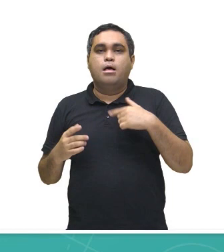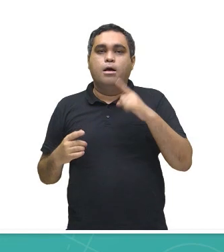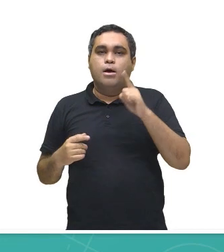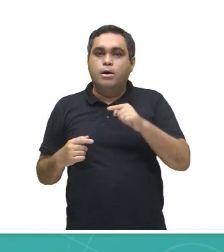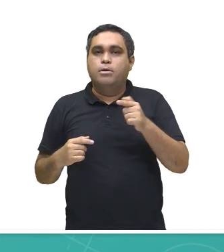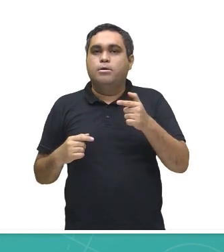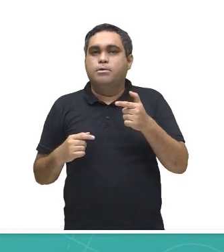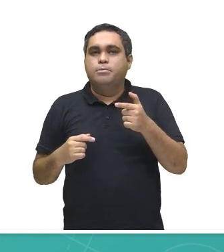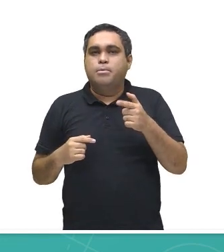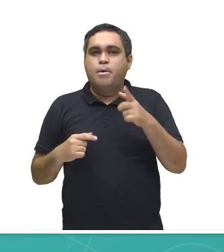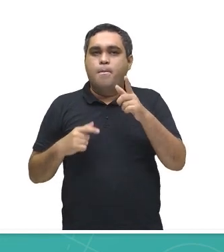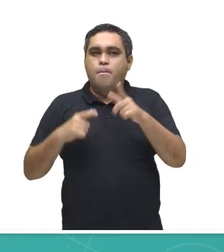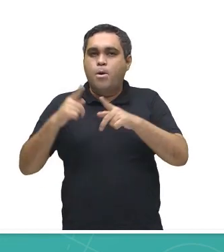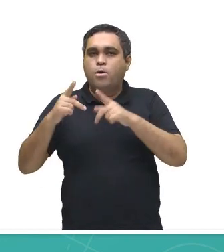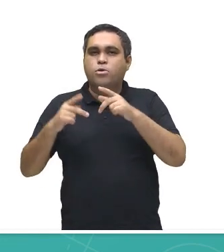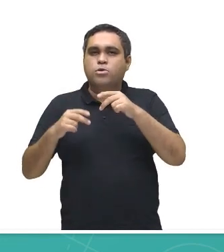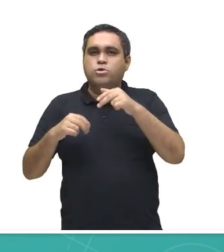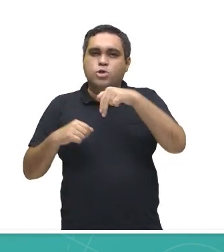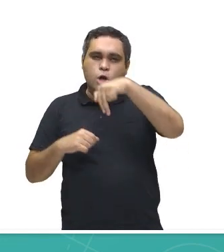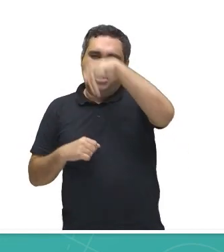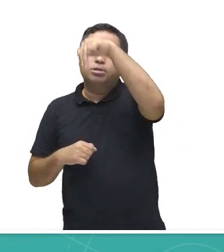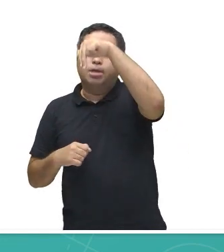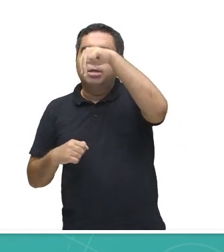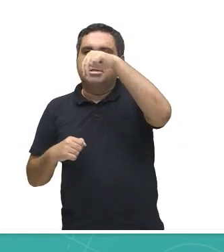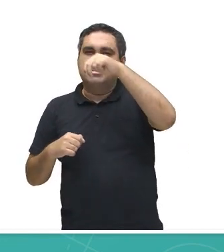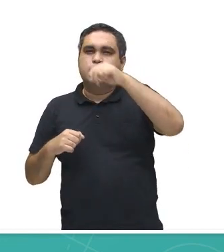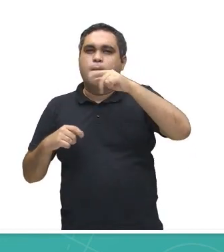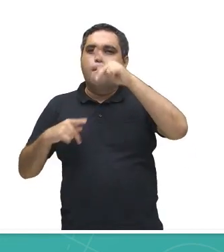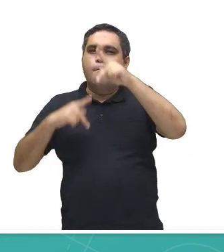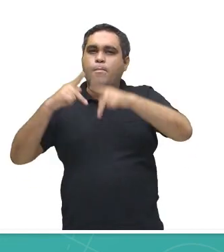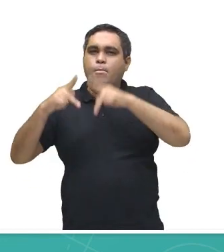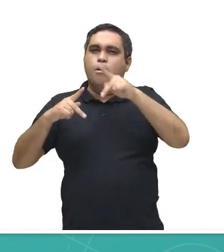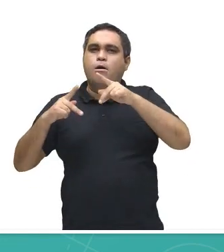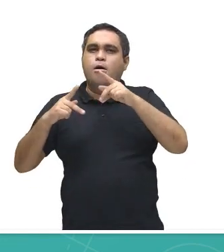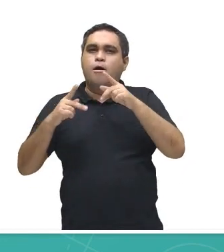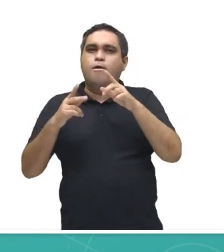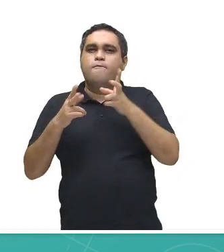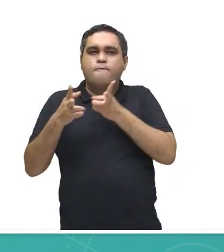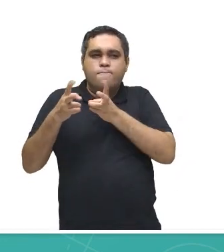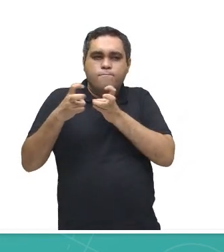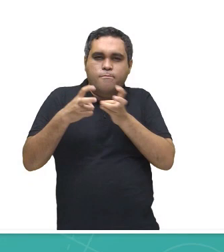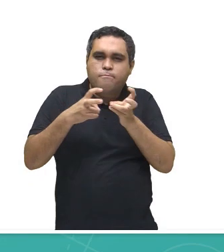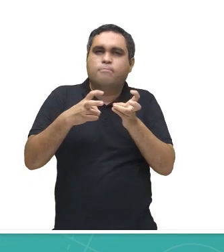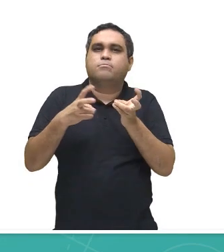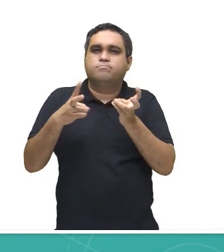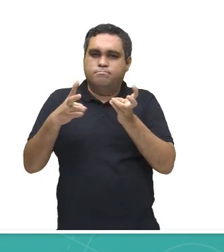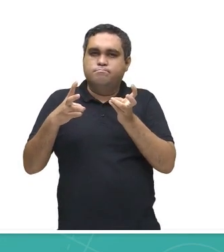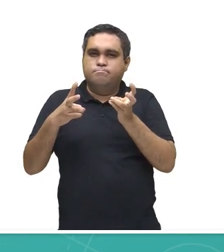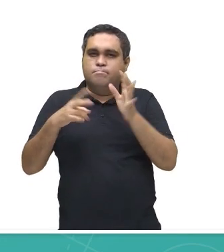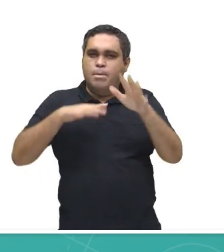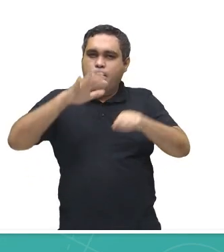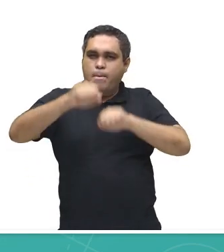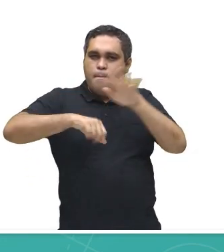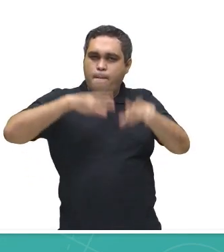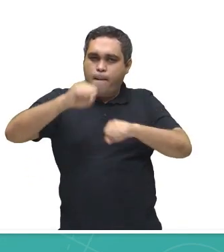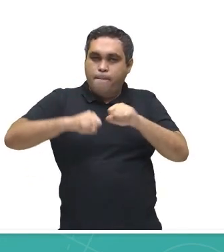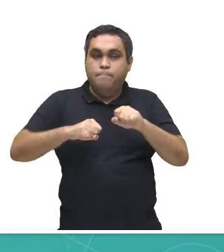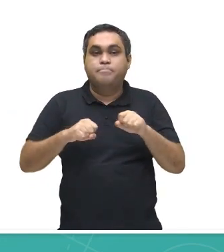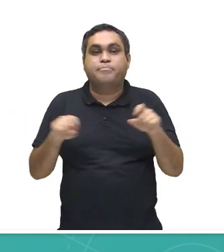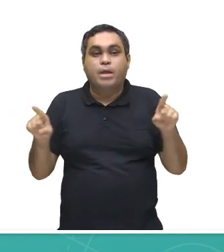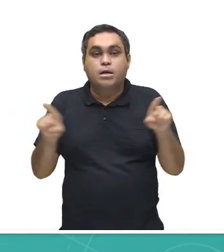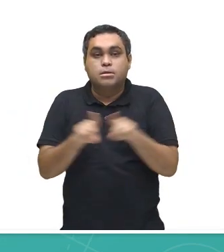esse povoamento que nós tivemos aqui de exploração, tá? Apresenta grandes diferenças,